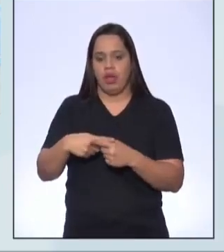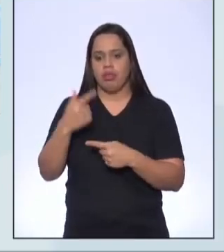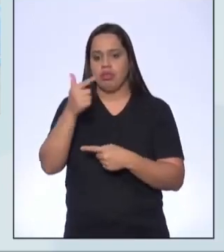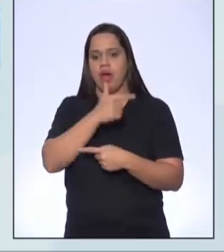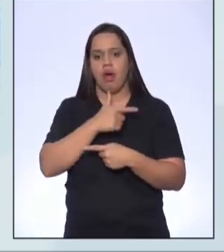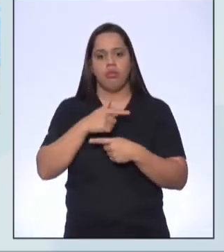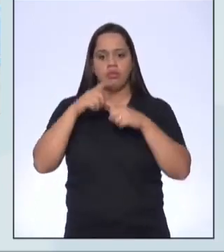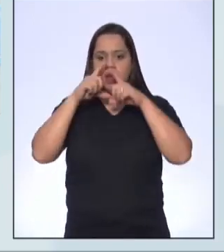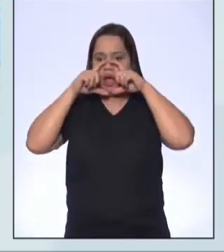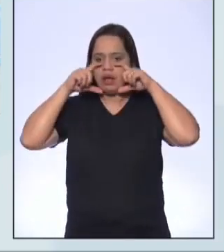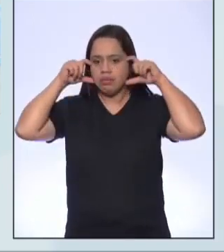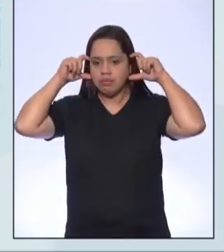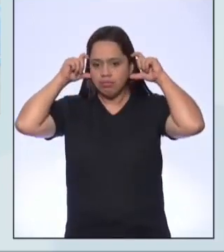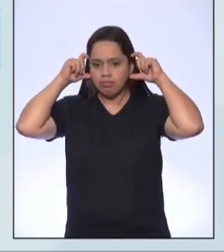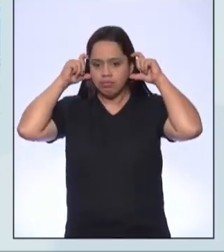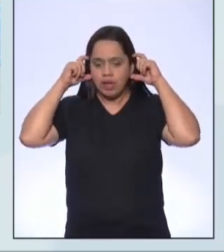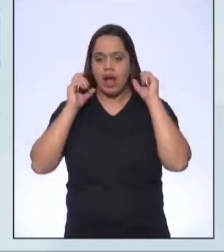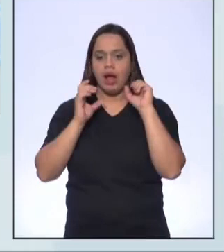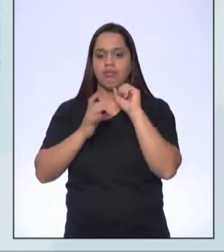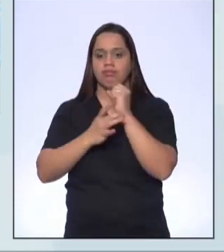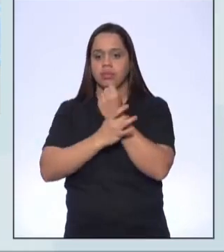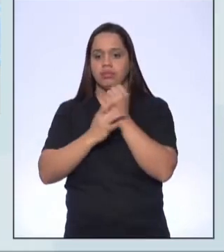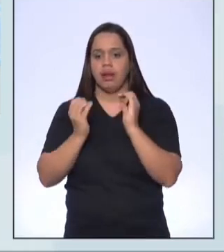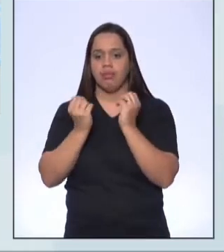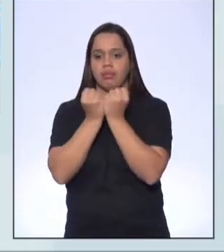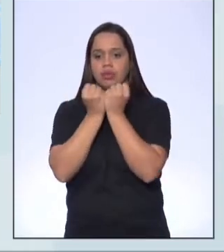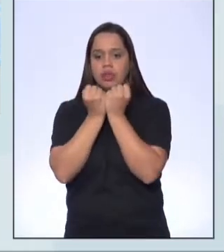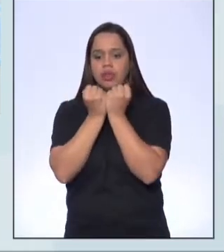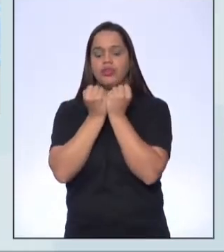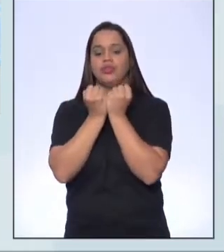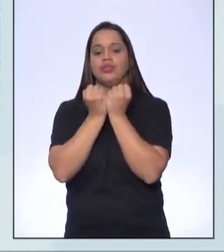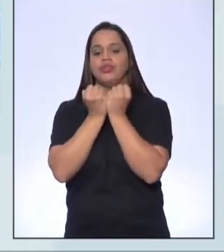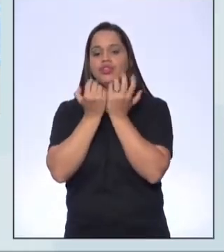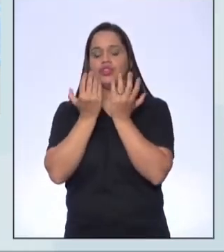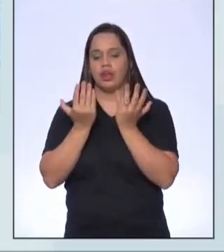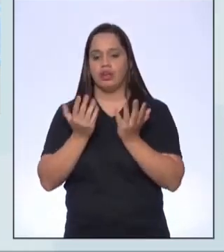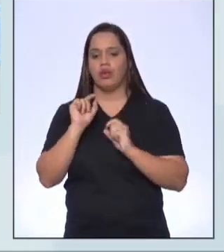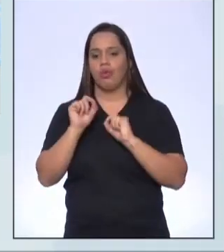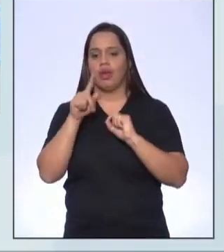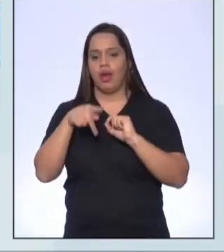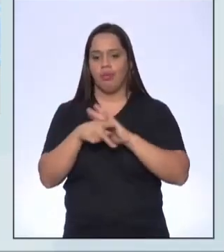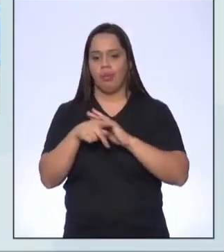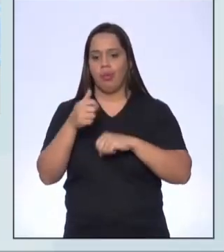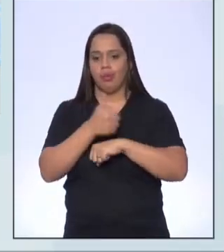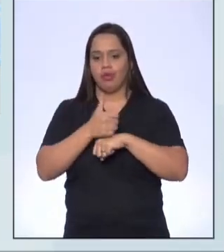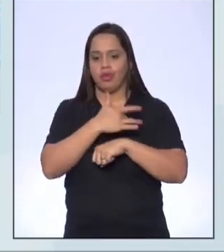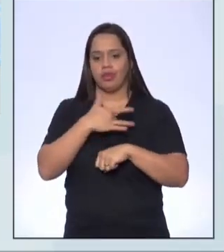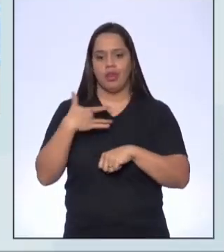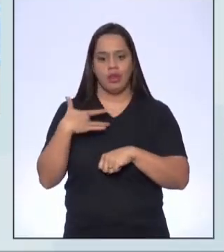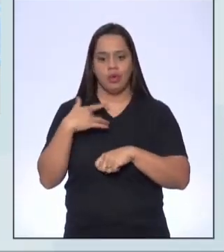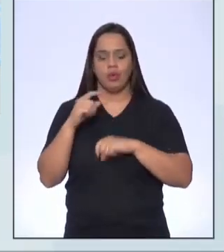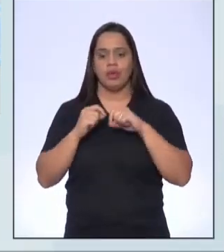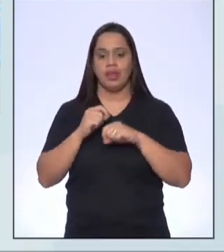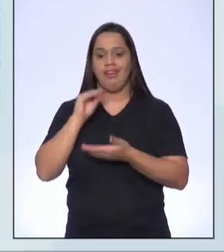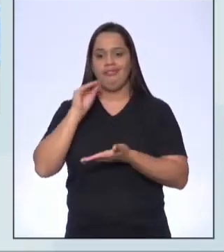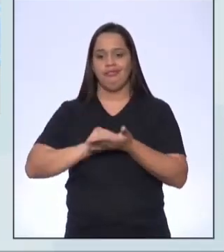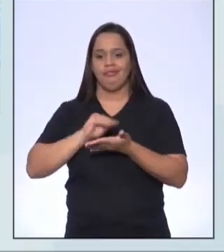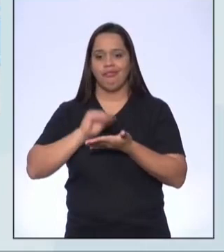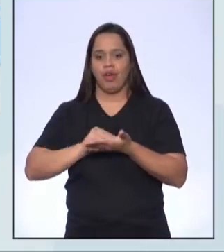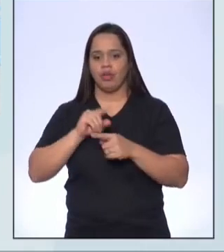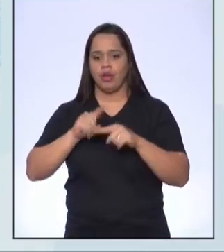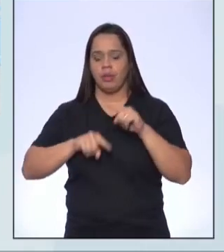Exatamente. E infelizmente é o que os nossos profissionais atualmente estão sofrendo. É uma denúncia. Sofrendo na saúde. Falta de EPI.